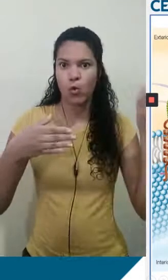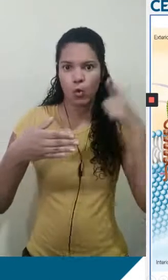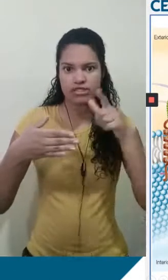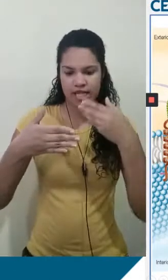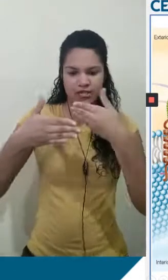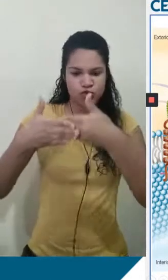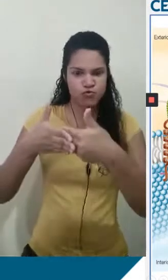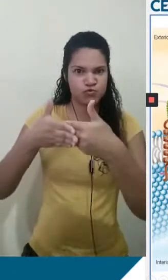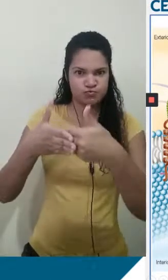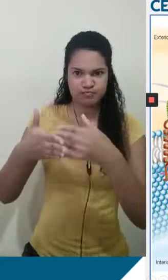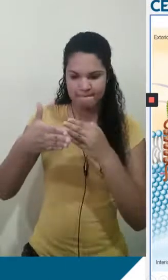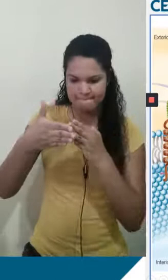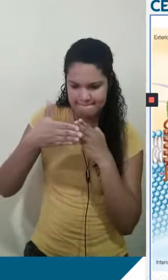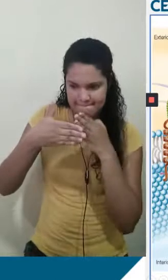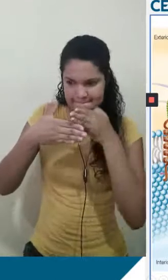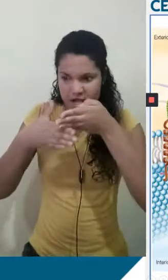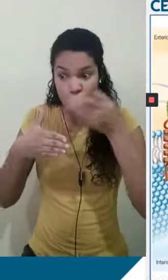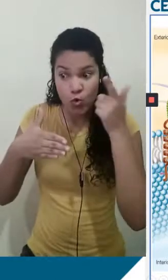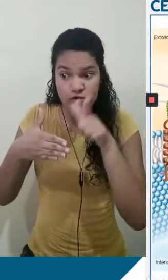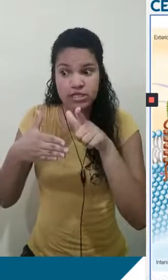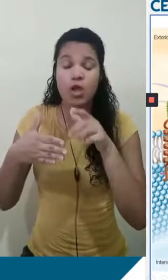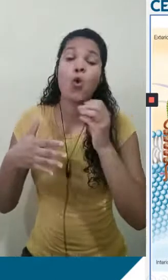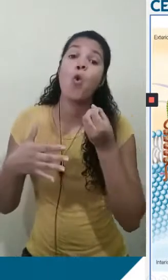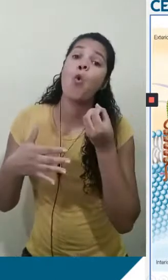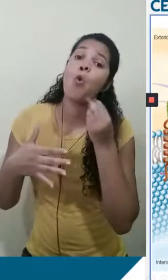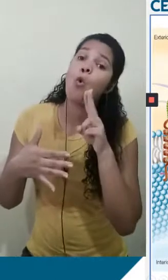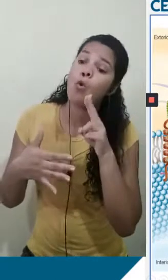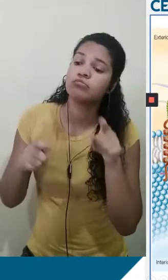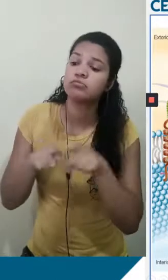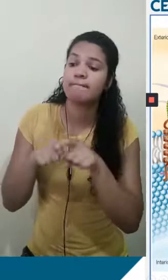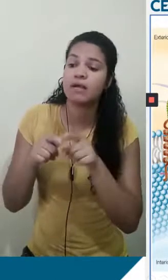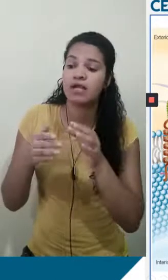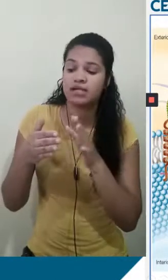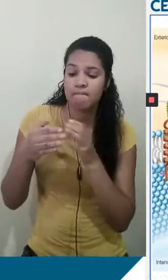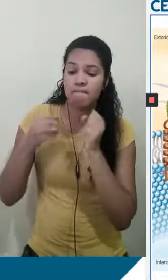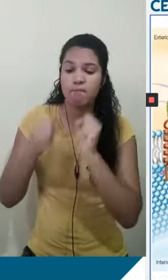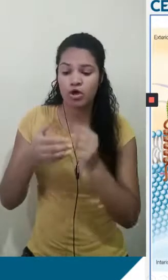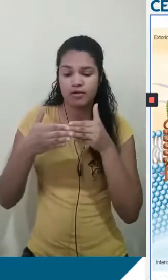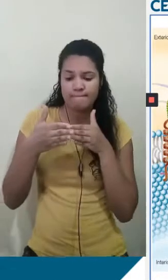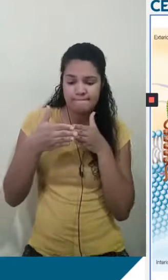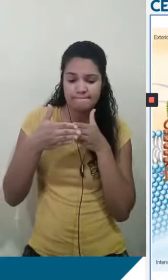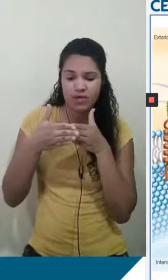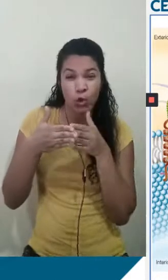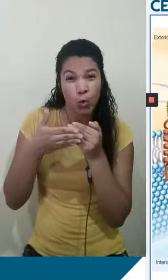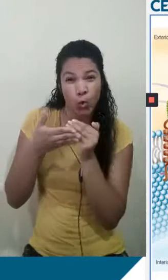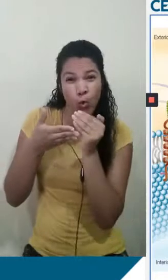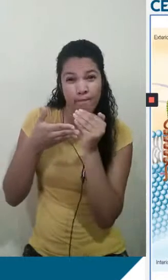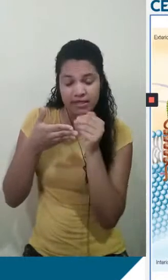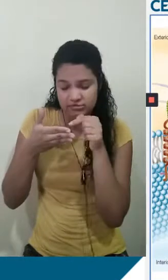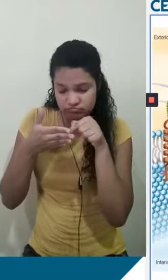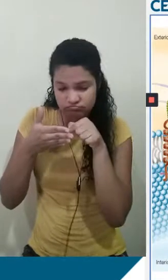completamente. Além disso, temos a presença de colesterol. A importância do